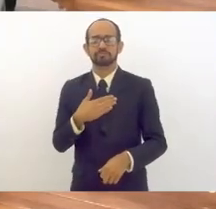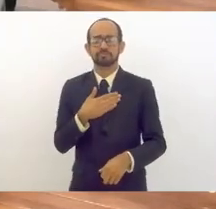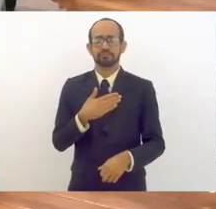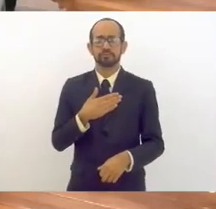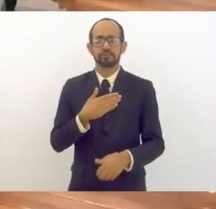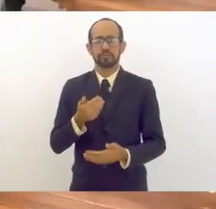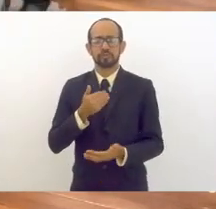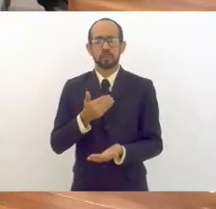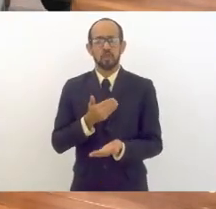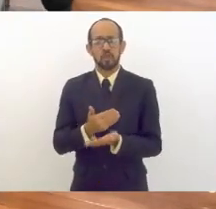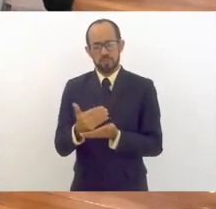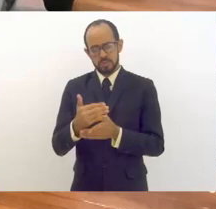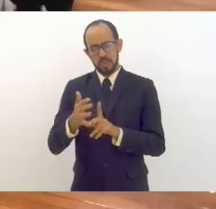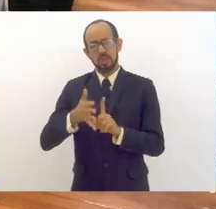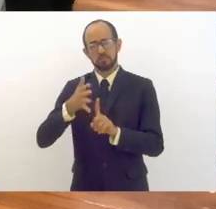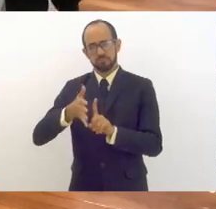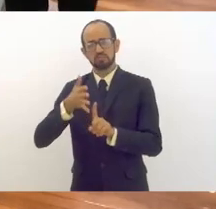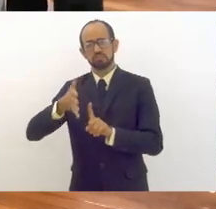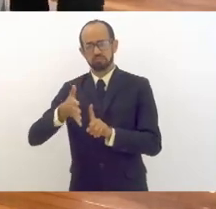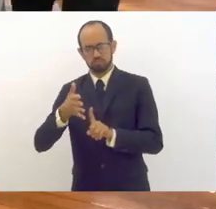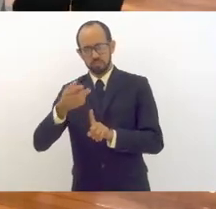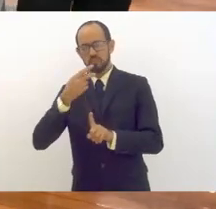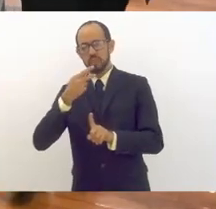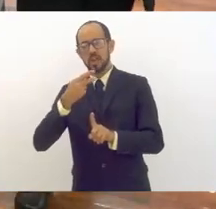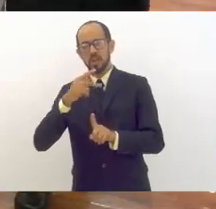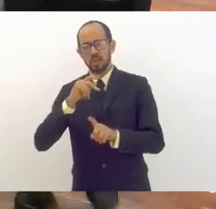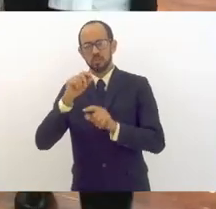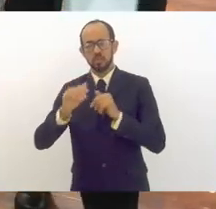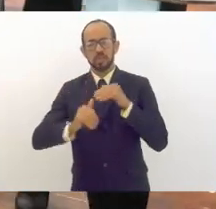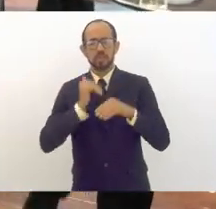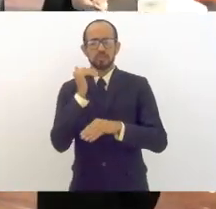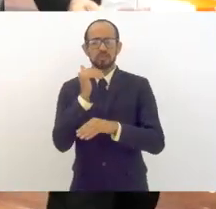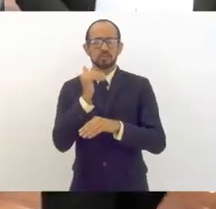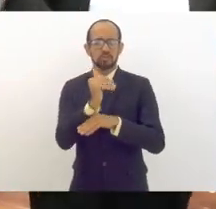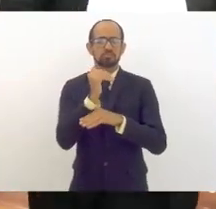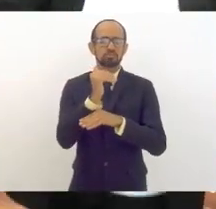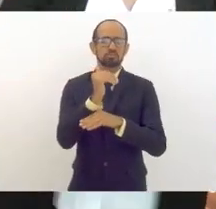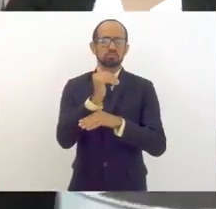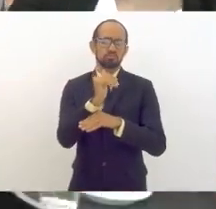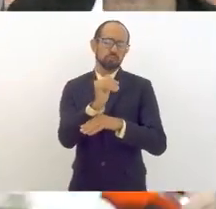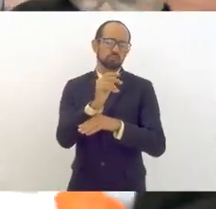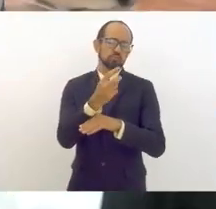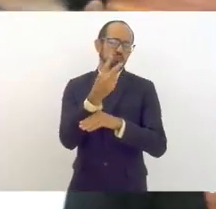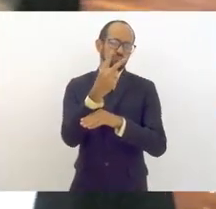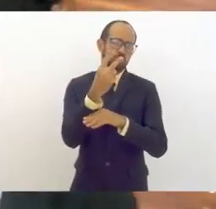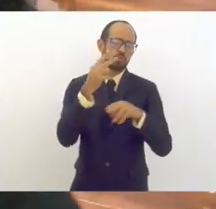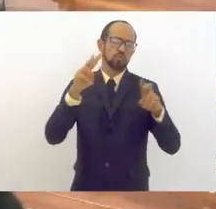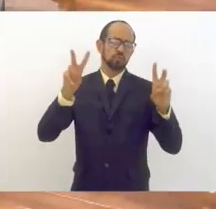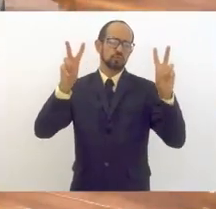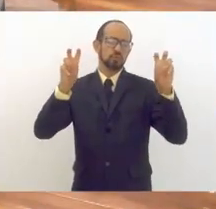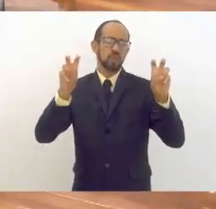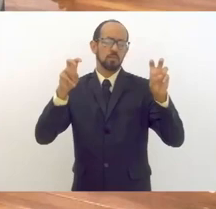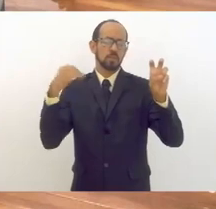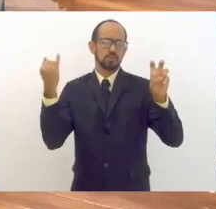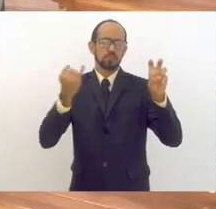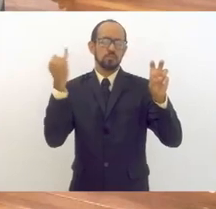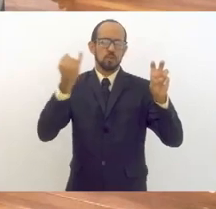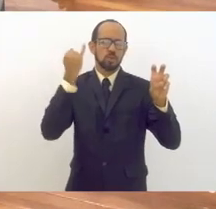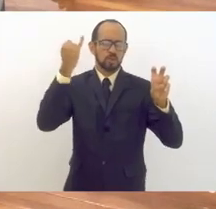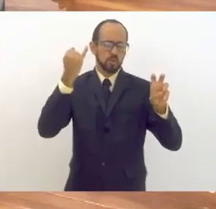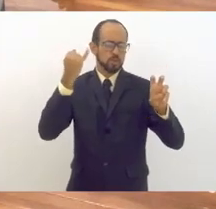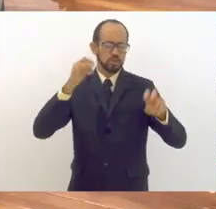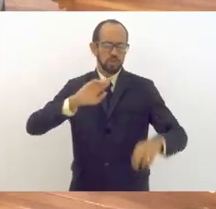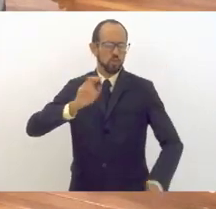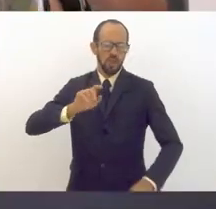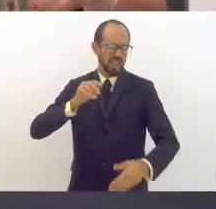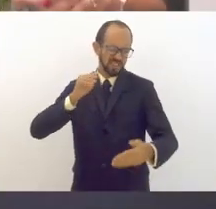iniciar minha intervenção nessa audiência ressaltando duas questões importantes, não tem diretamente a ver com a